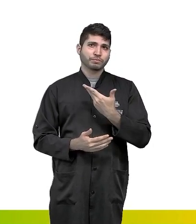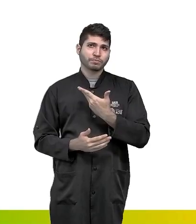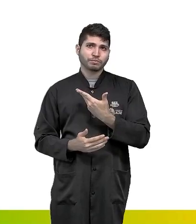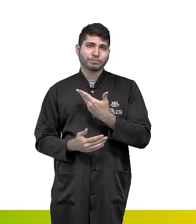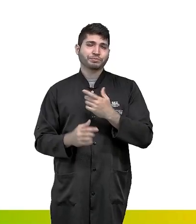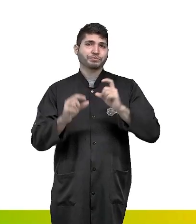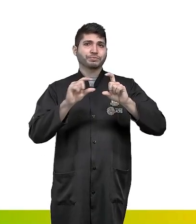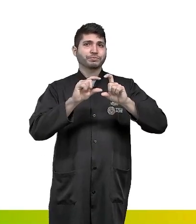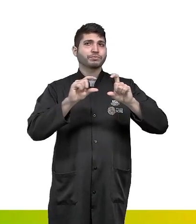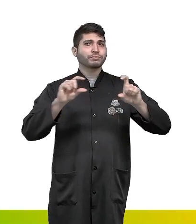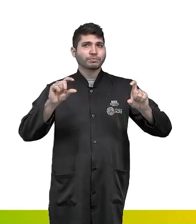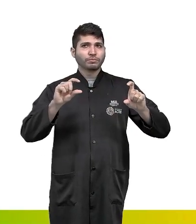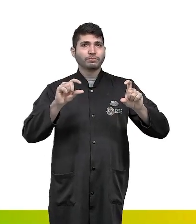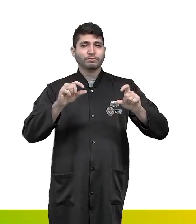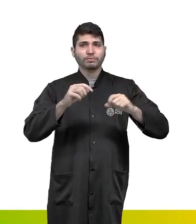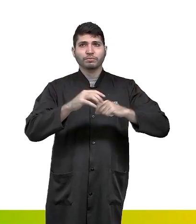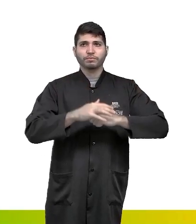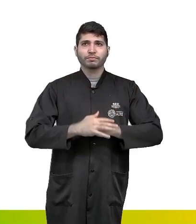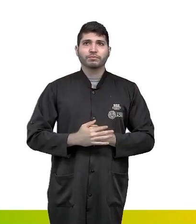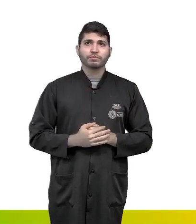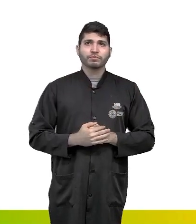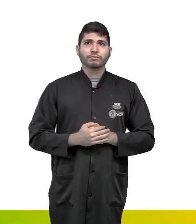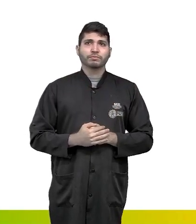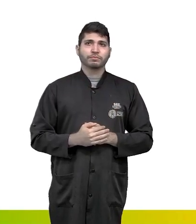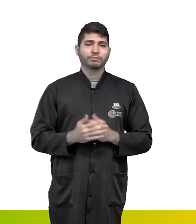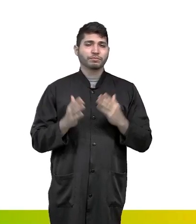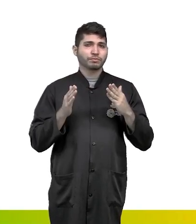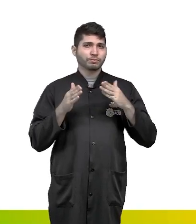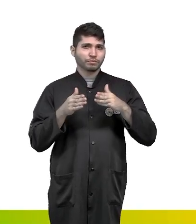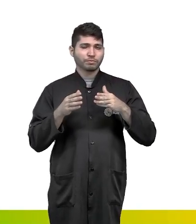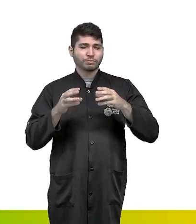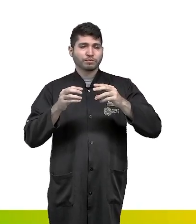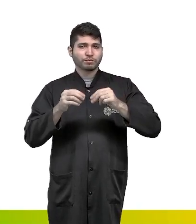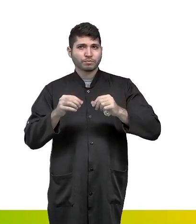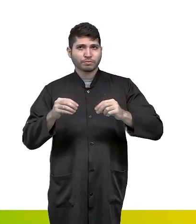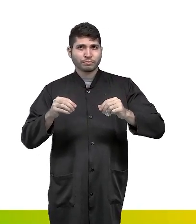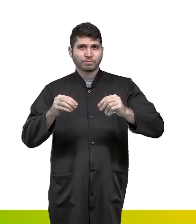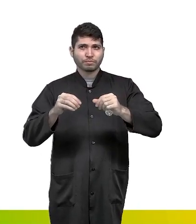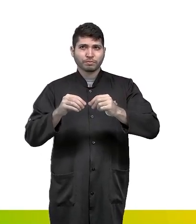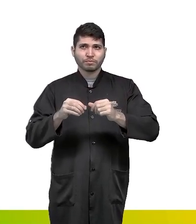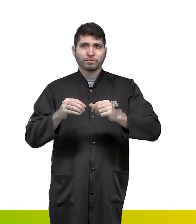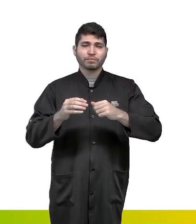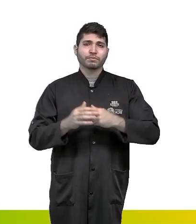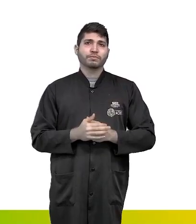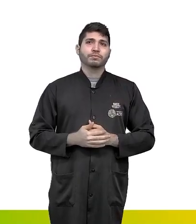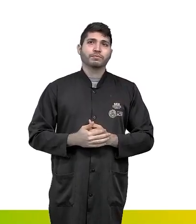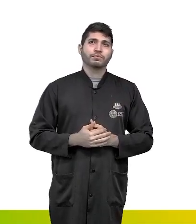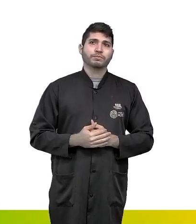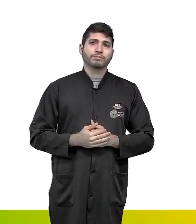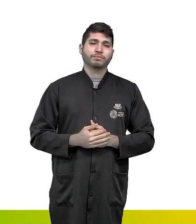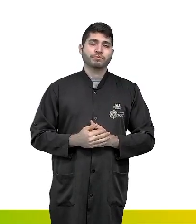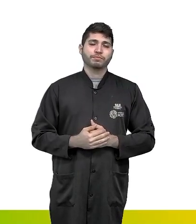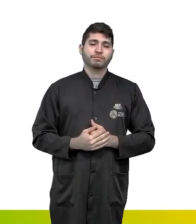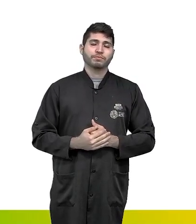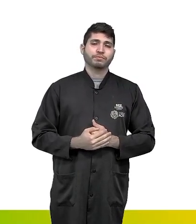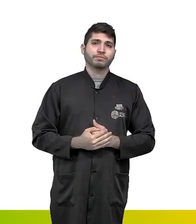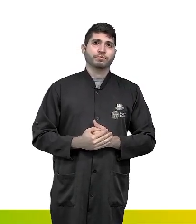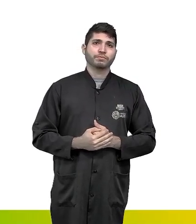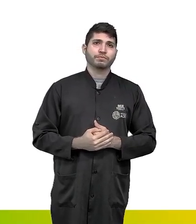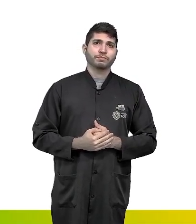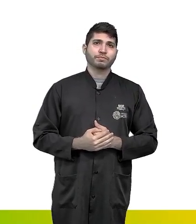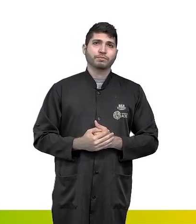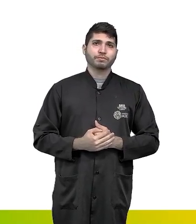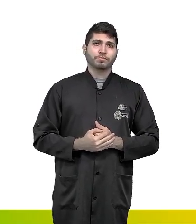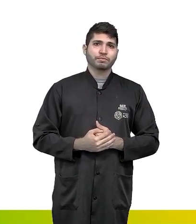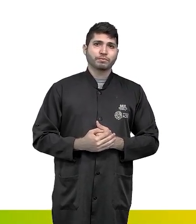contribuiu para a concentração de terras que perdura até hoje no nosso território, até hoje no